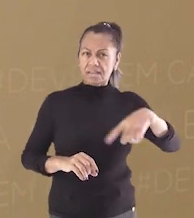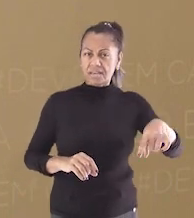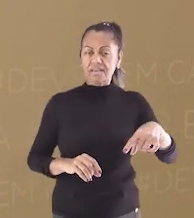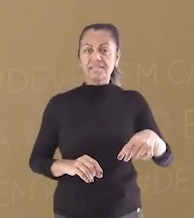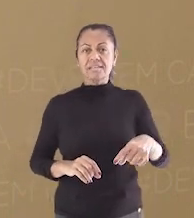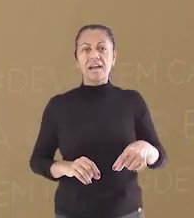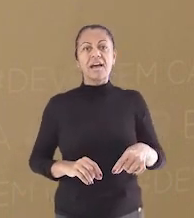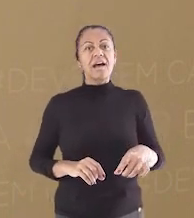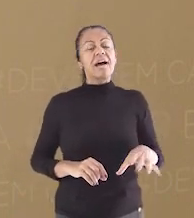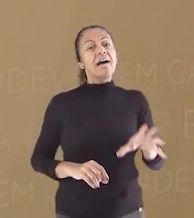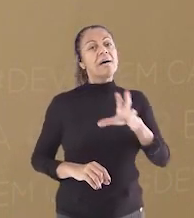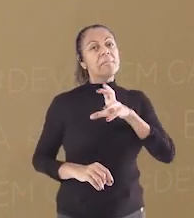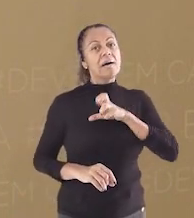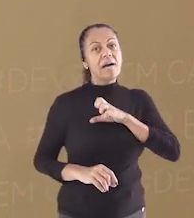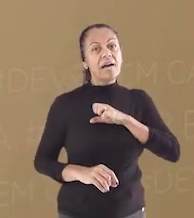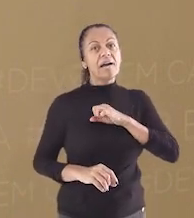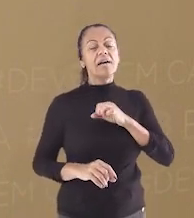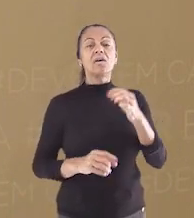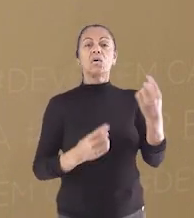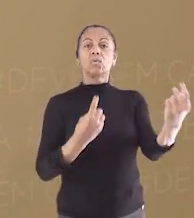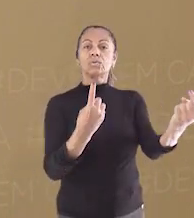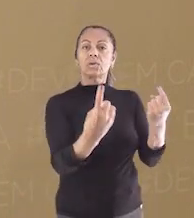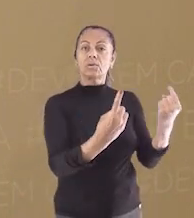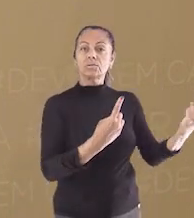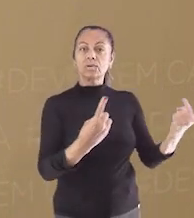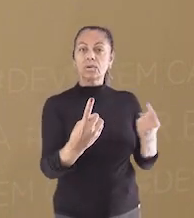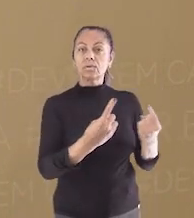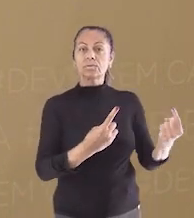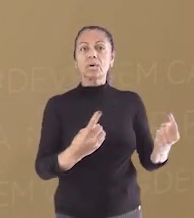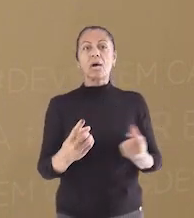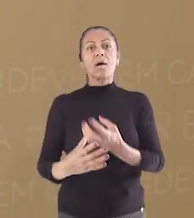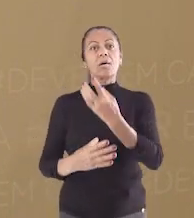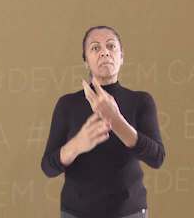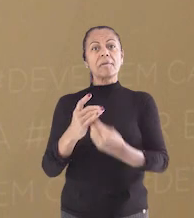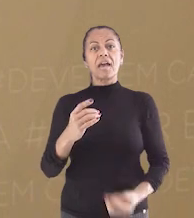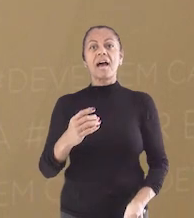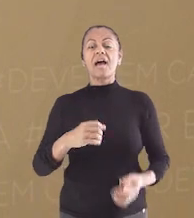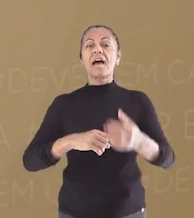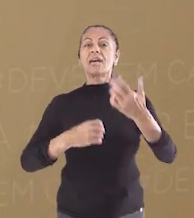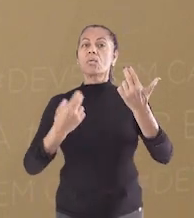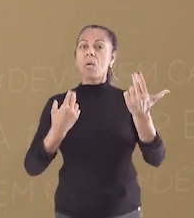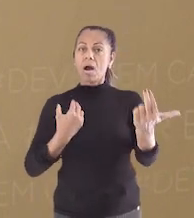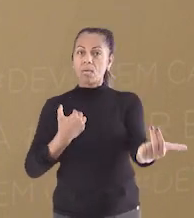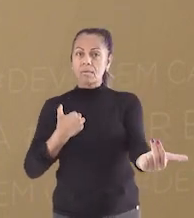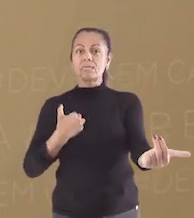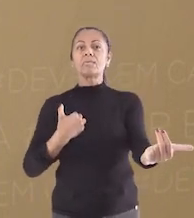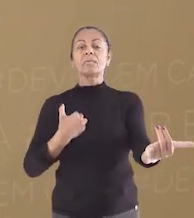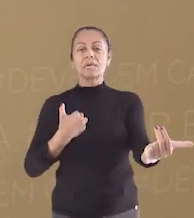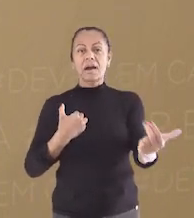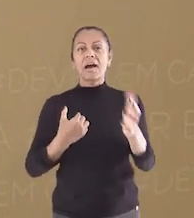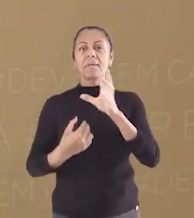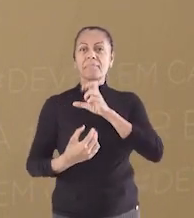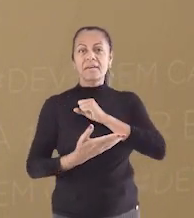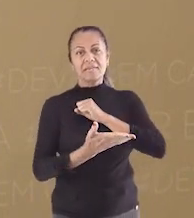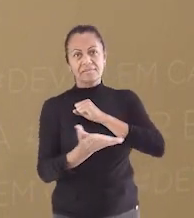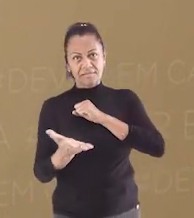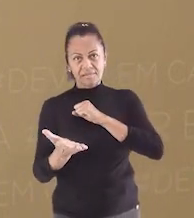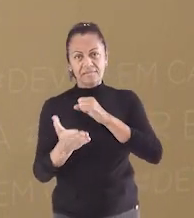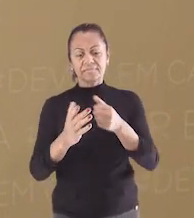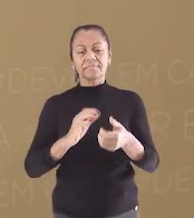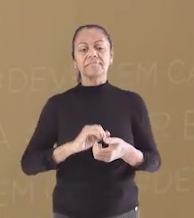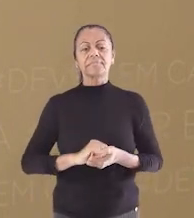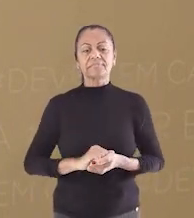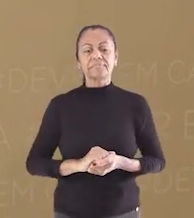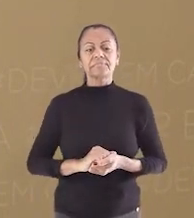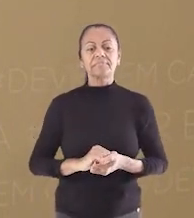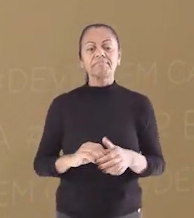Dou-vos um mandamento novo, que ameis uns aos outros como eu vos amei. Amai-vos também